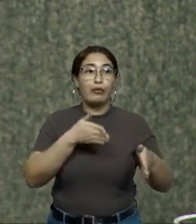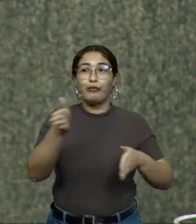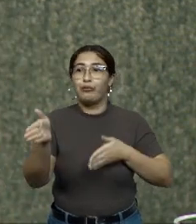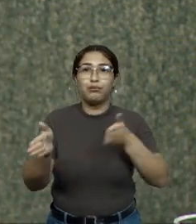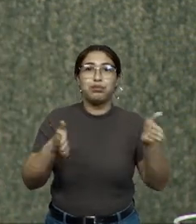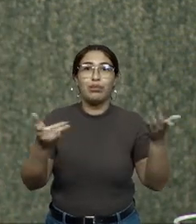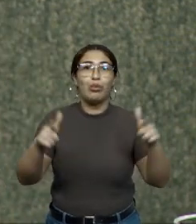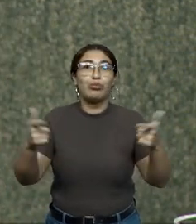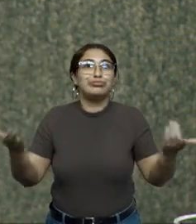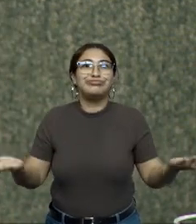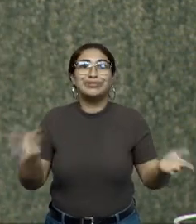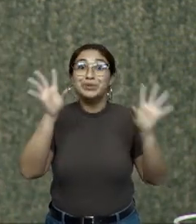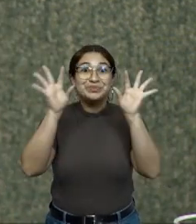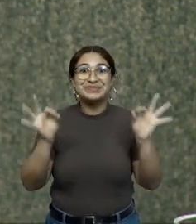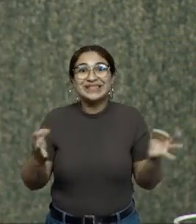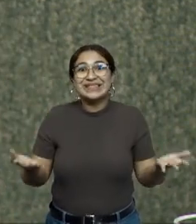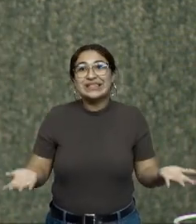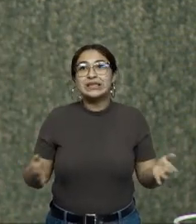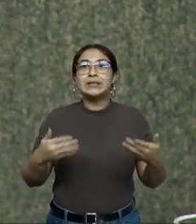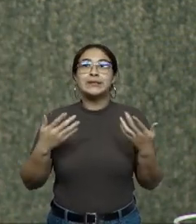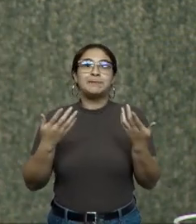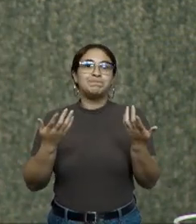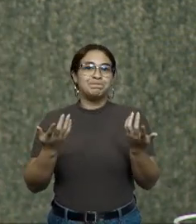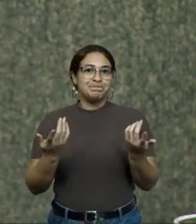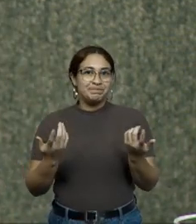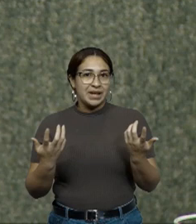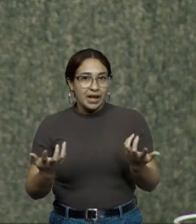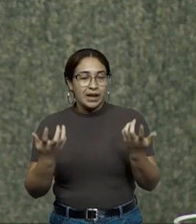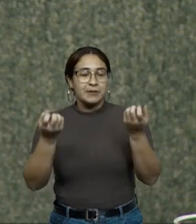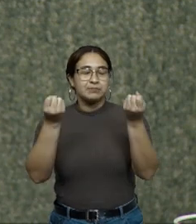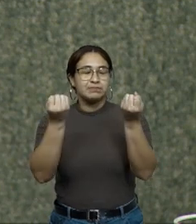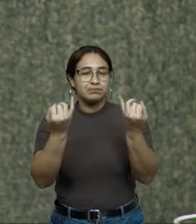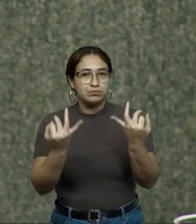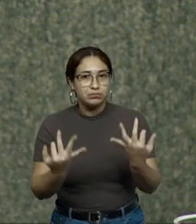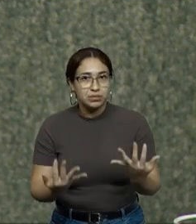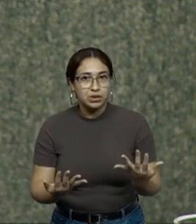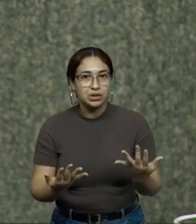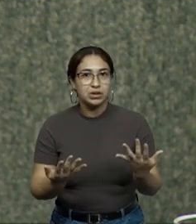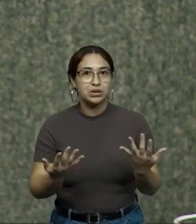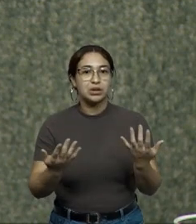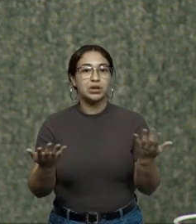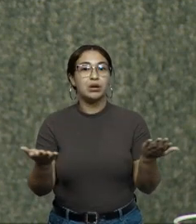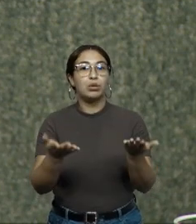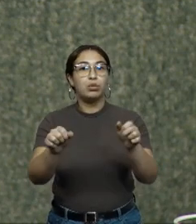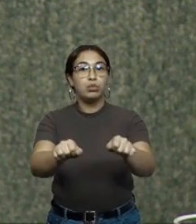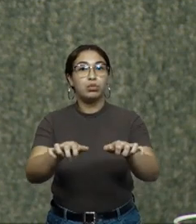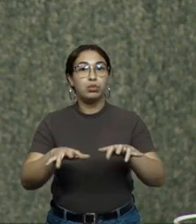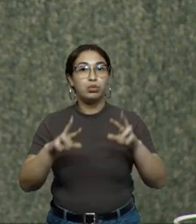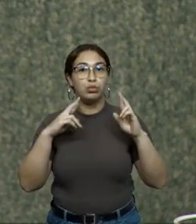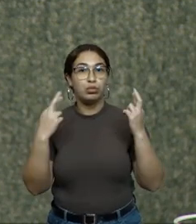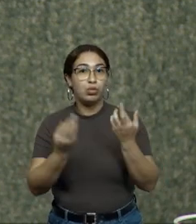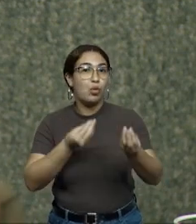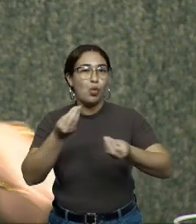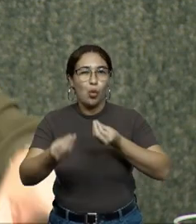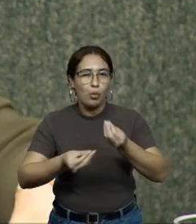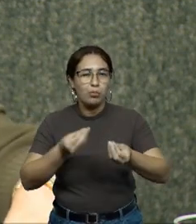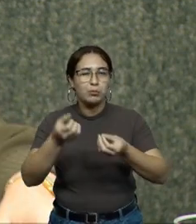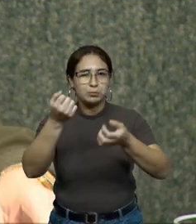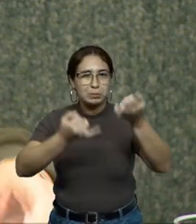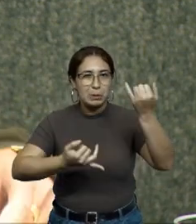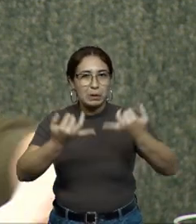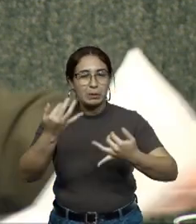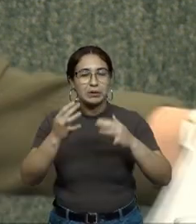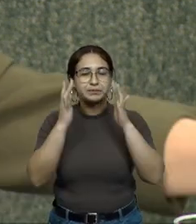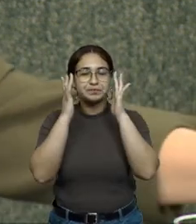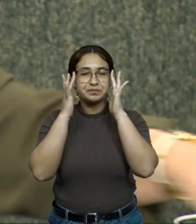né então a gente quer trazer essa situação aqui hoje para audiência nesse período o último da pandemia Eu